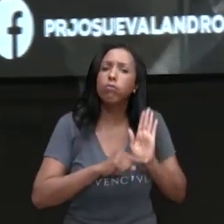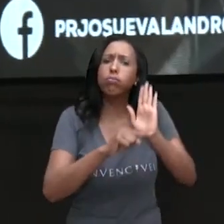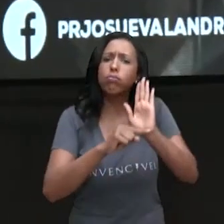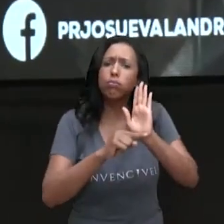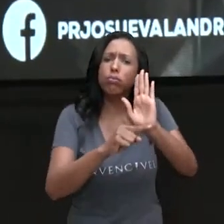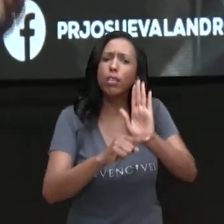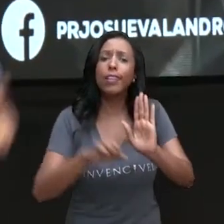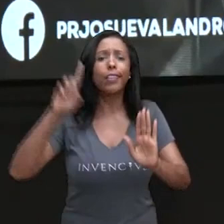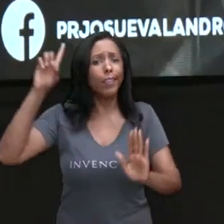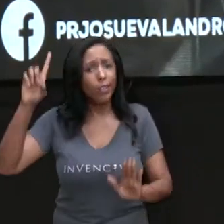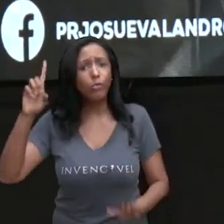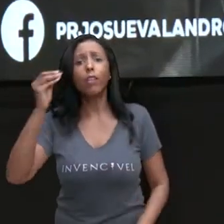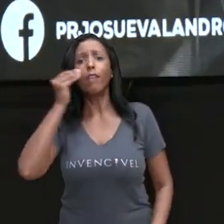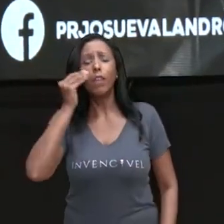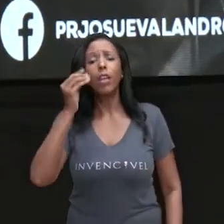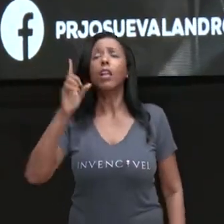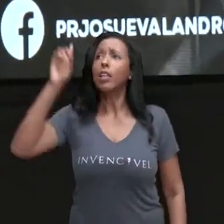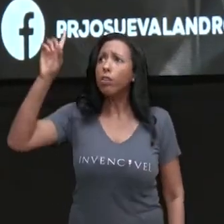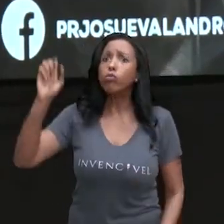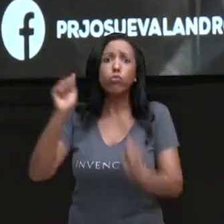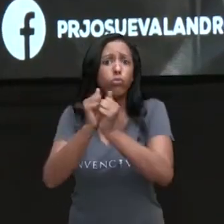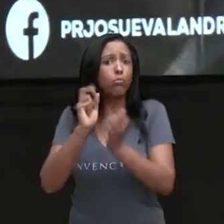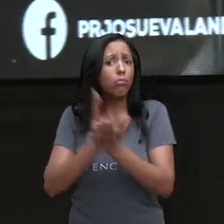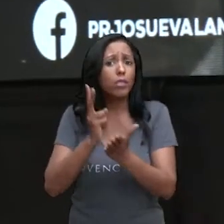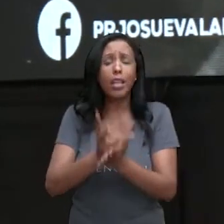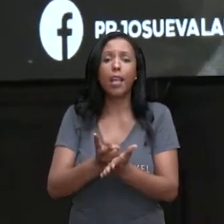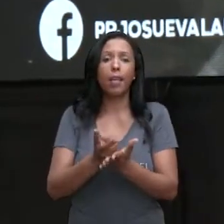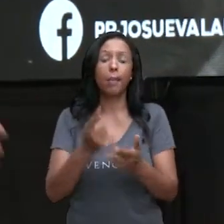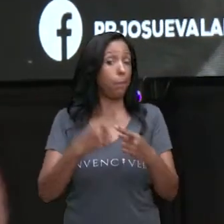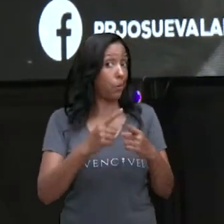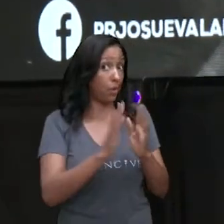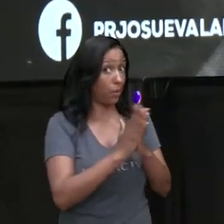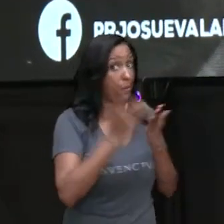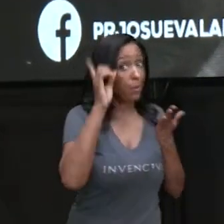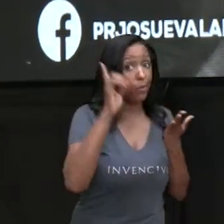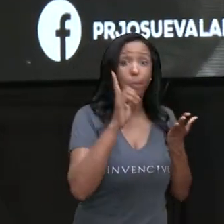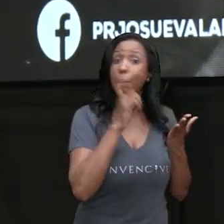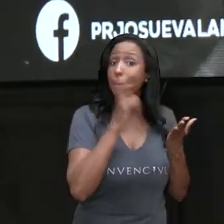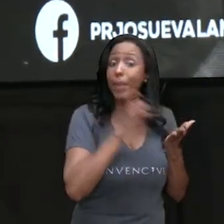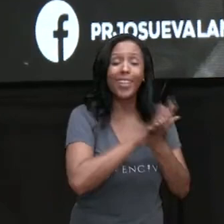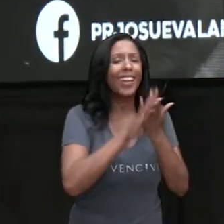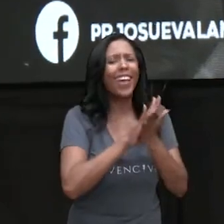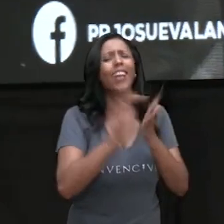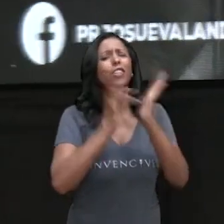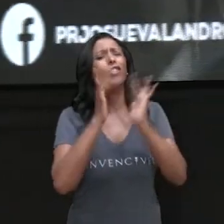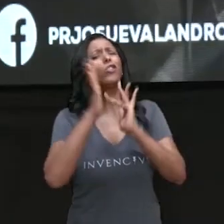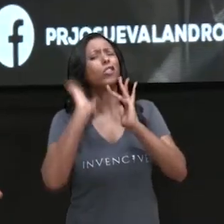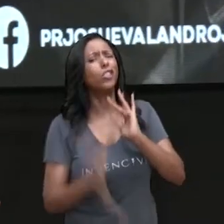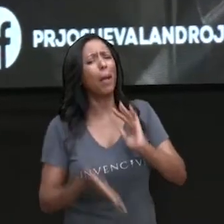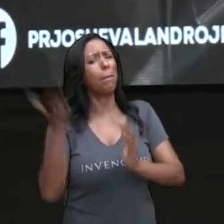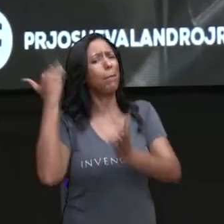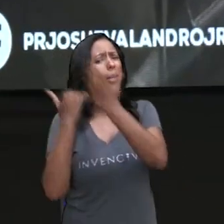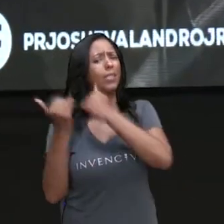por Deus numa fatalidade da vida, porque a Bíblia nunca mentiu para a gente e disse: no mundo tereis aflições. A Bíblia nunca falou: